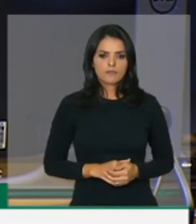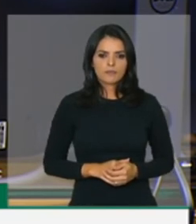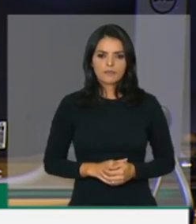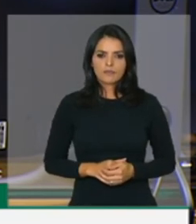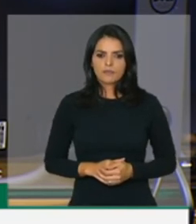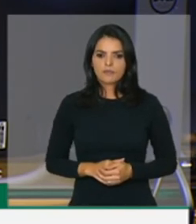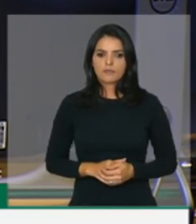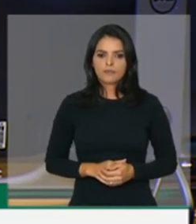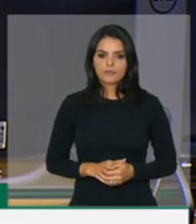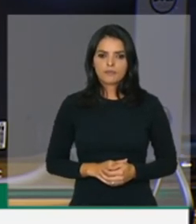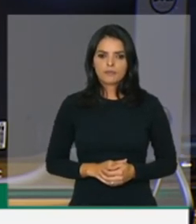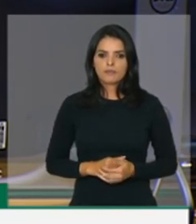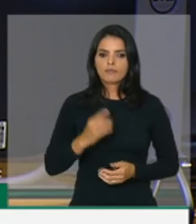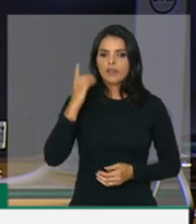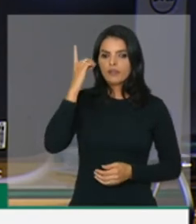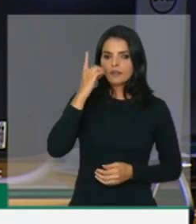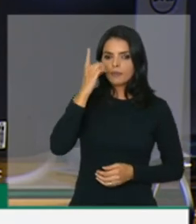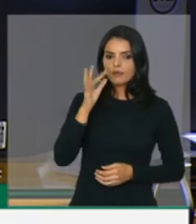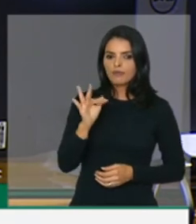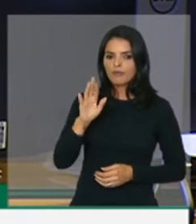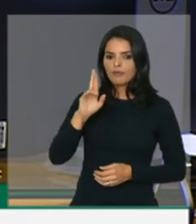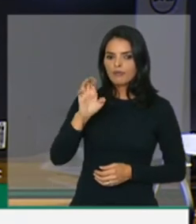Deputado Fred Costa.